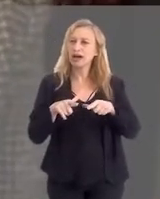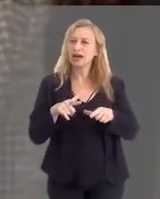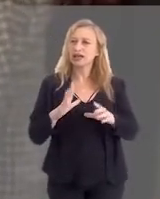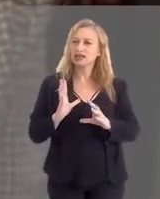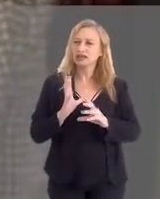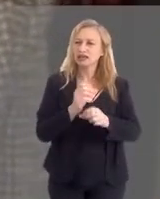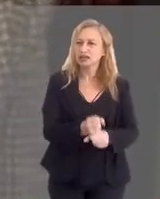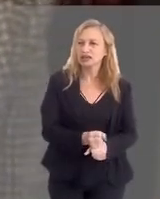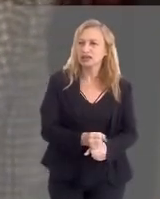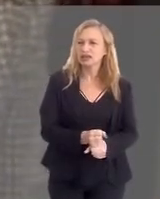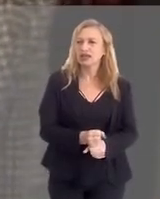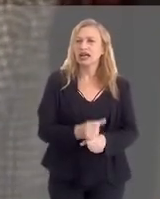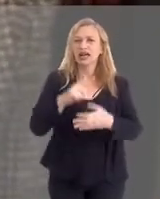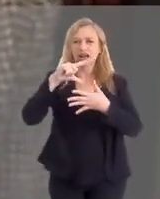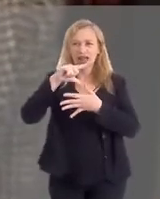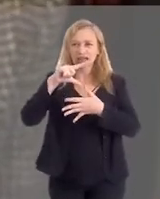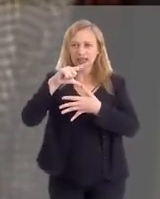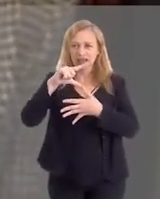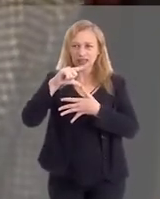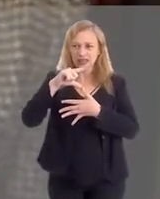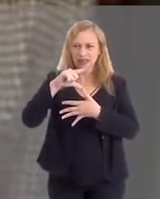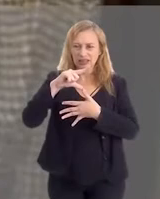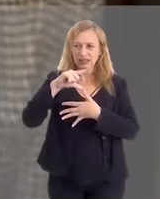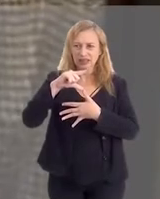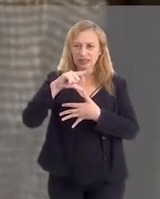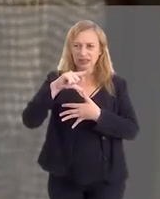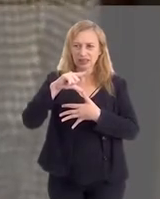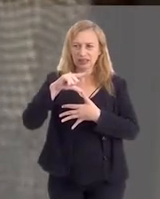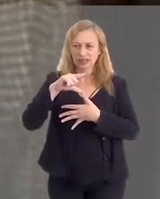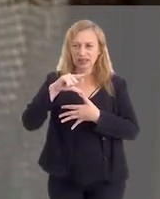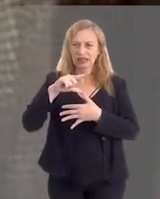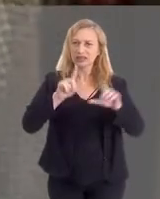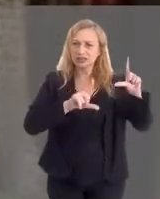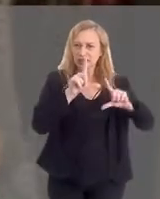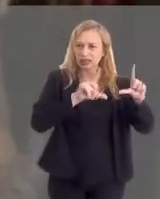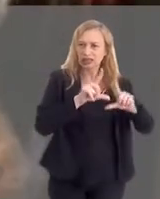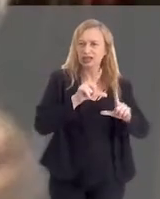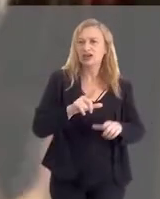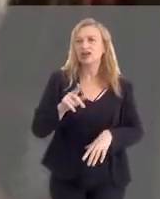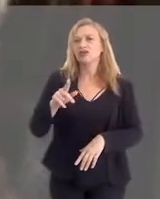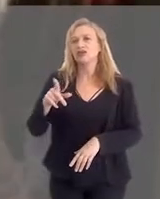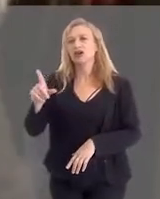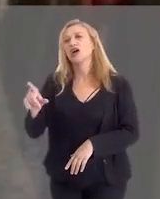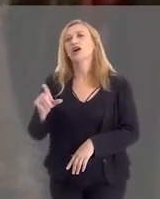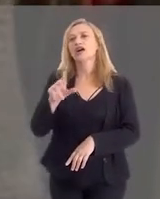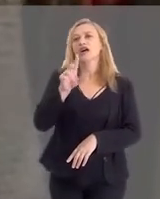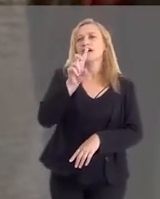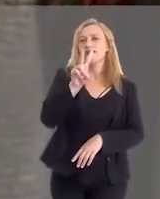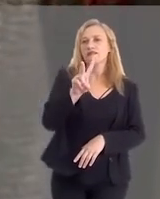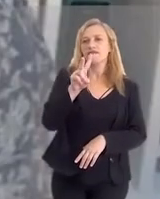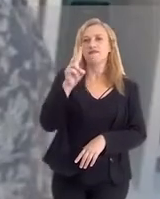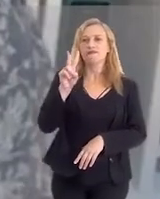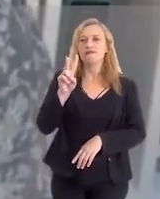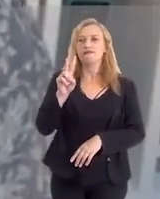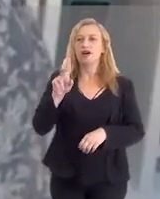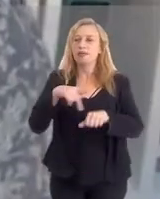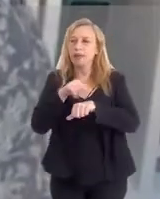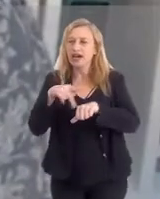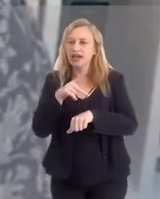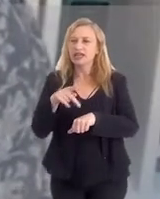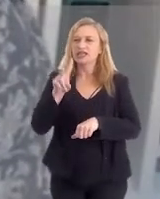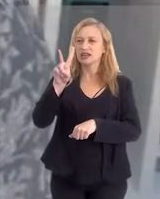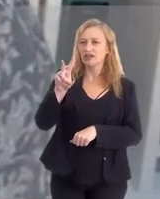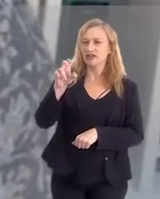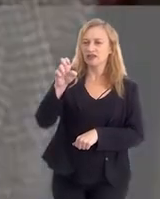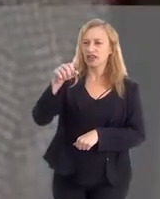trabalho de conclusão foi sobre integração latino-americana na TV. E aí eu fui estudar o caso da Venezuela, o